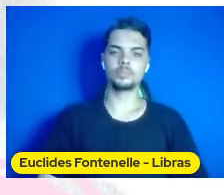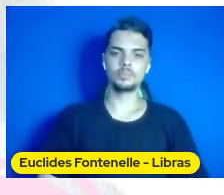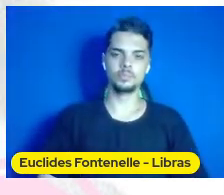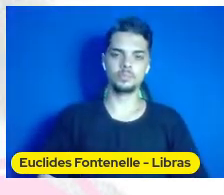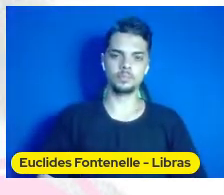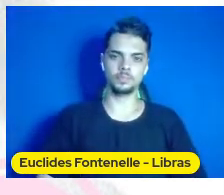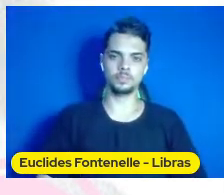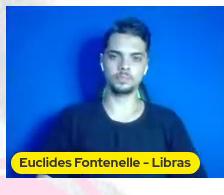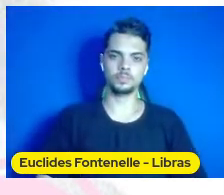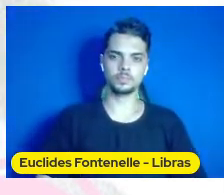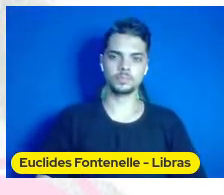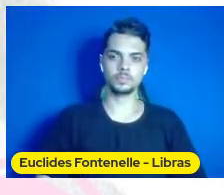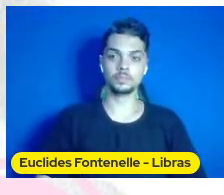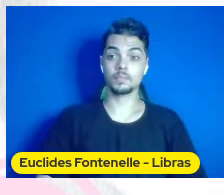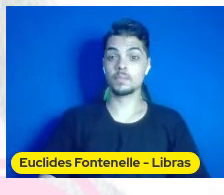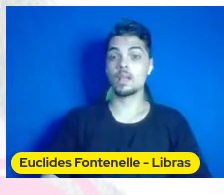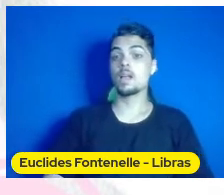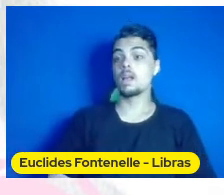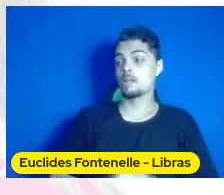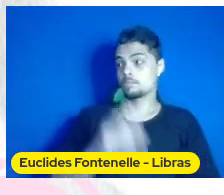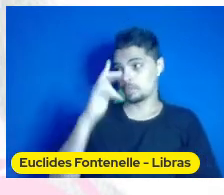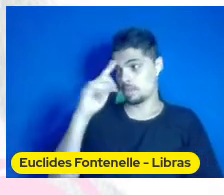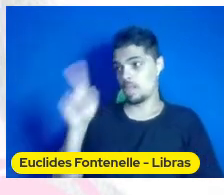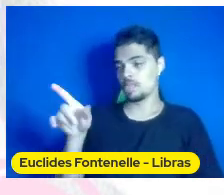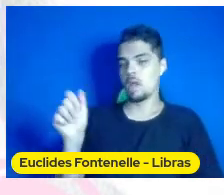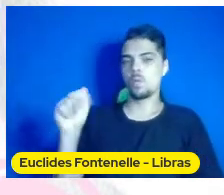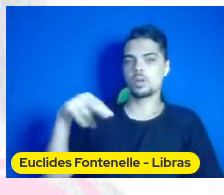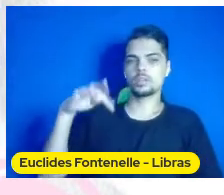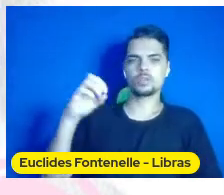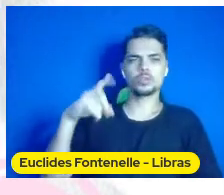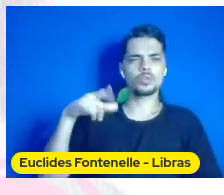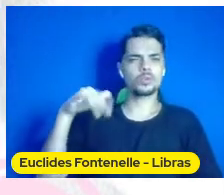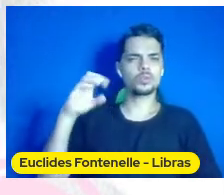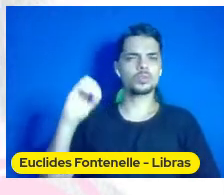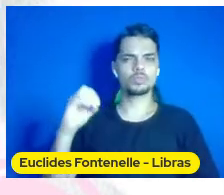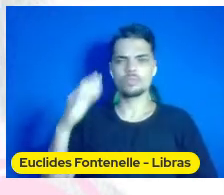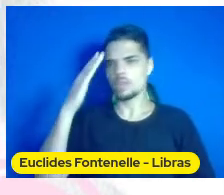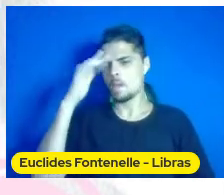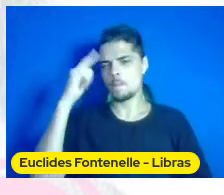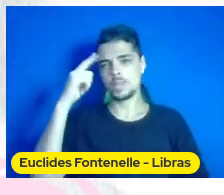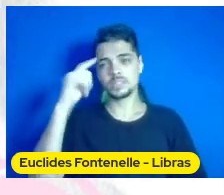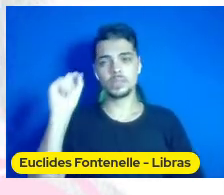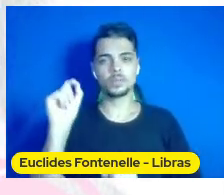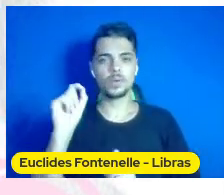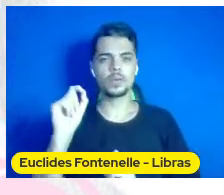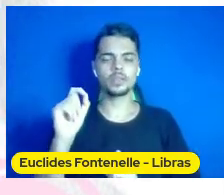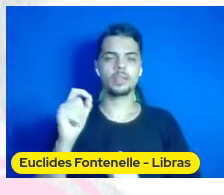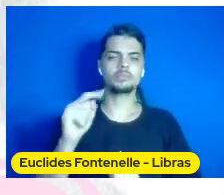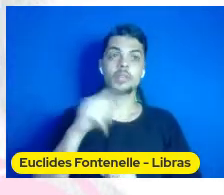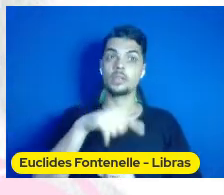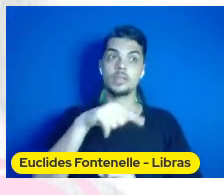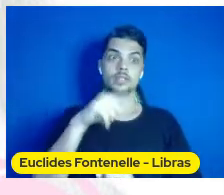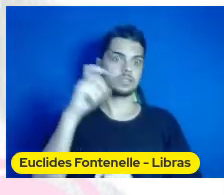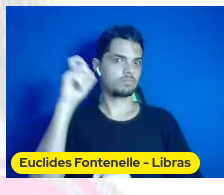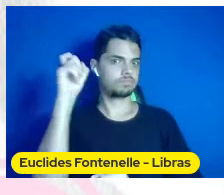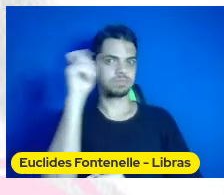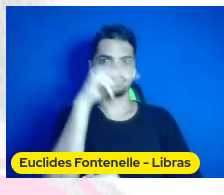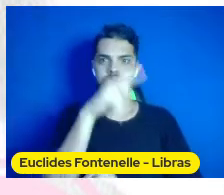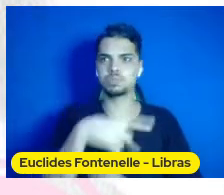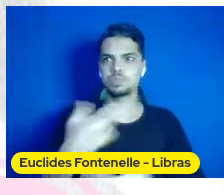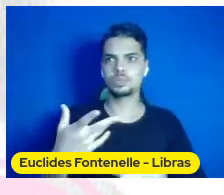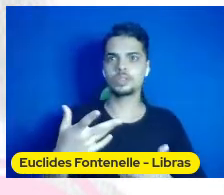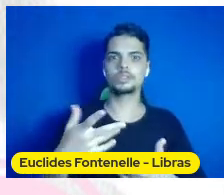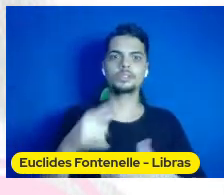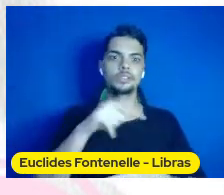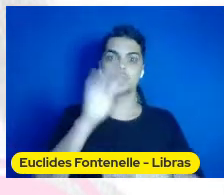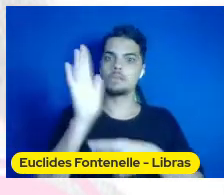Antônio, eu fiquei pensando assim que, né, vocês poderiam nos falar muito sobre a dificuldade que é fazer cinema de